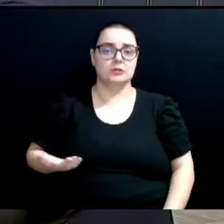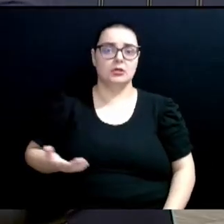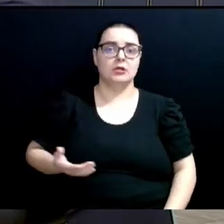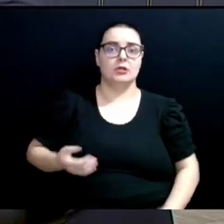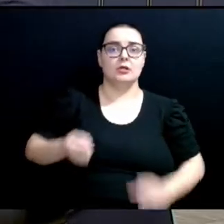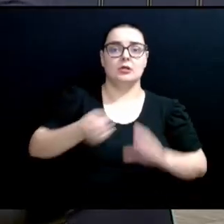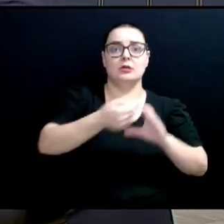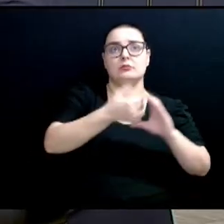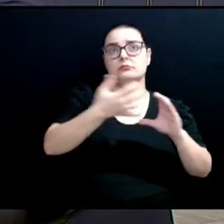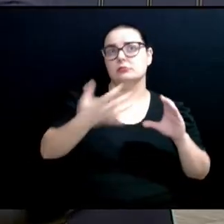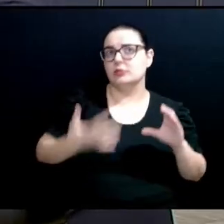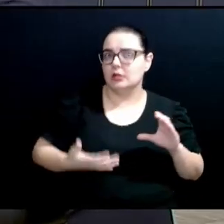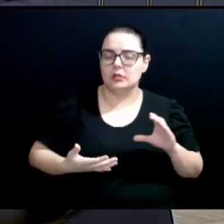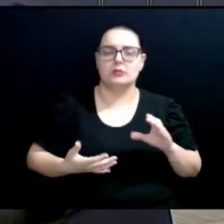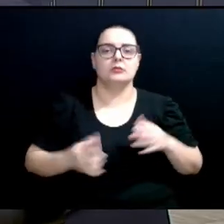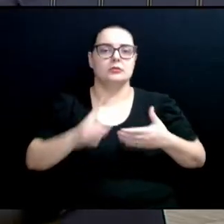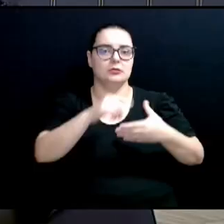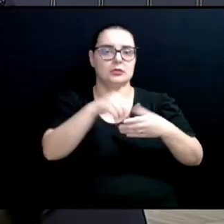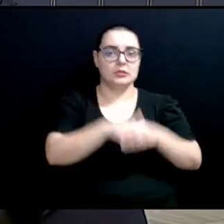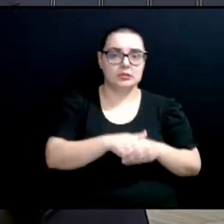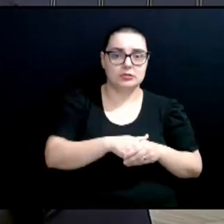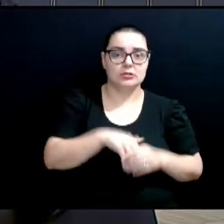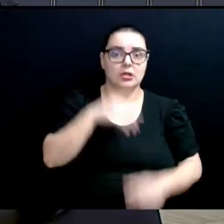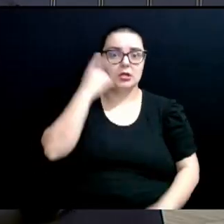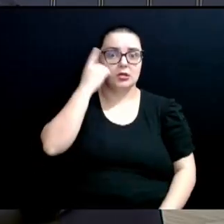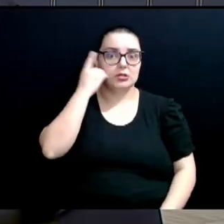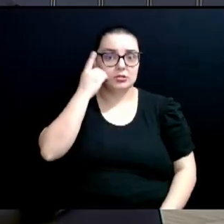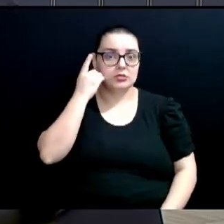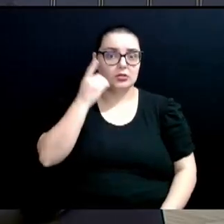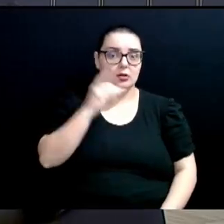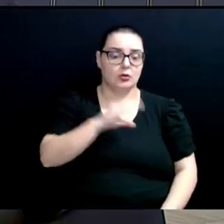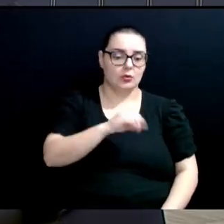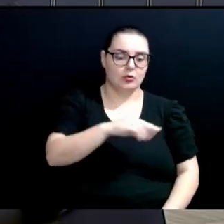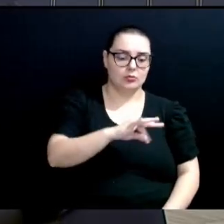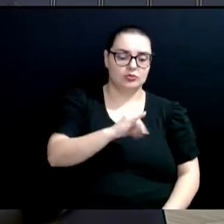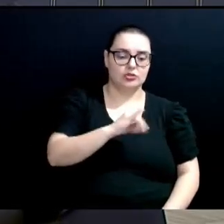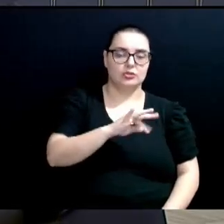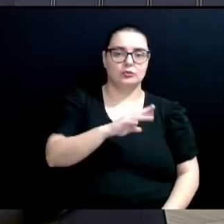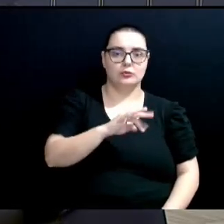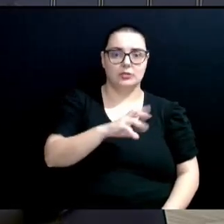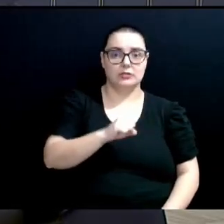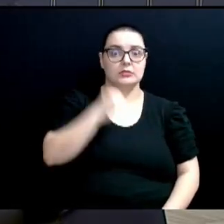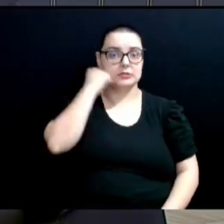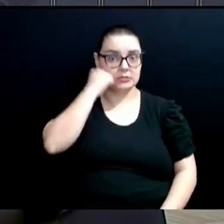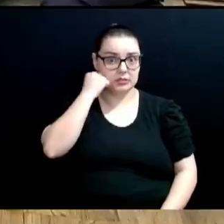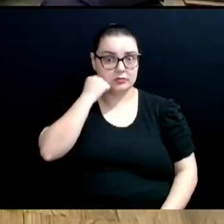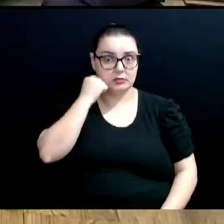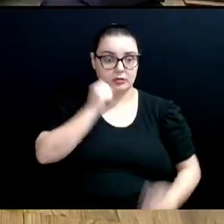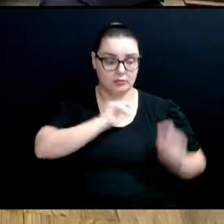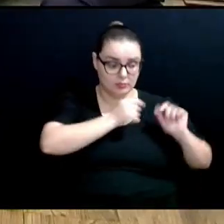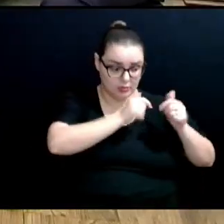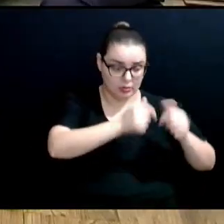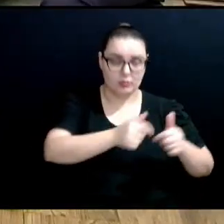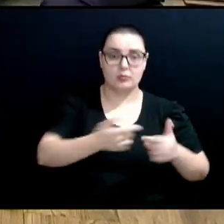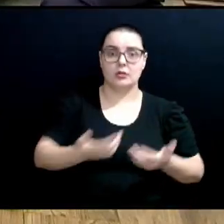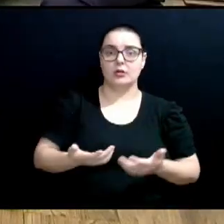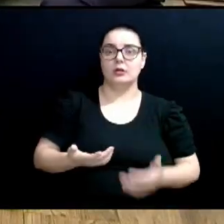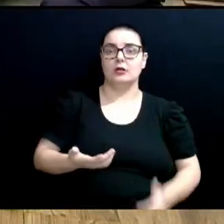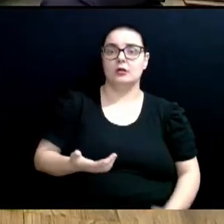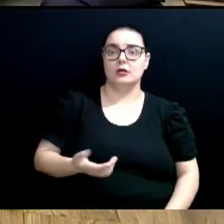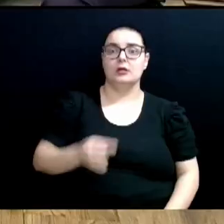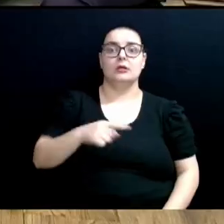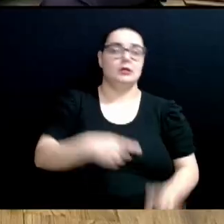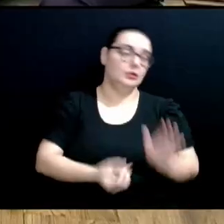de eleição de deputados constituintes, né, e senadores ainda muito conservadora, é ali que nasce a ideia do